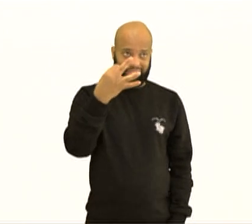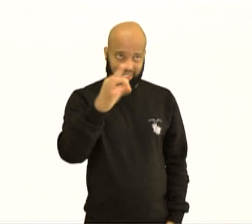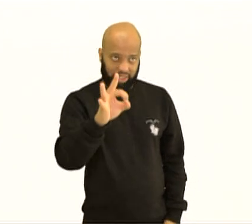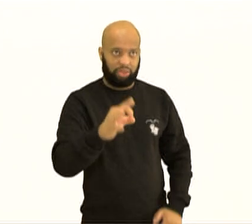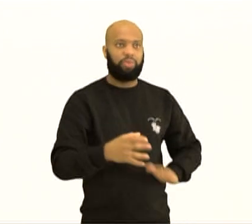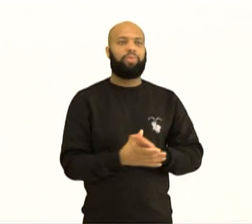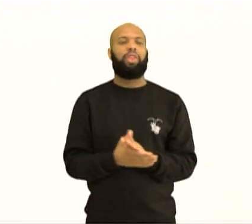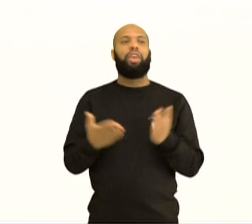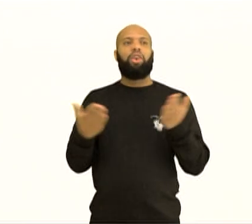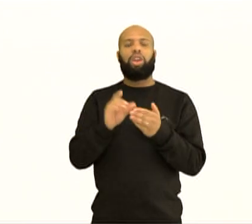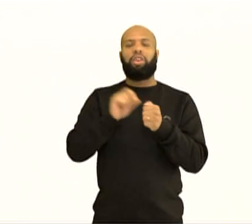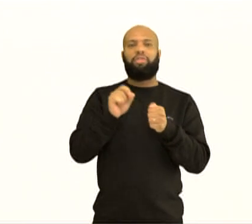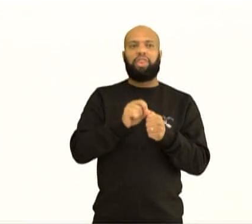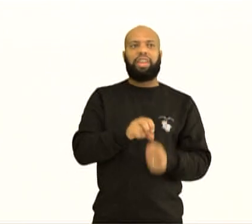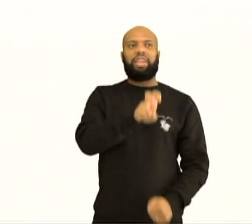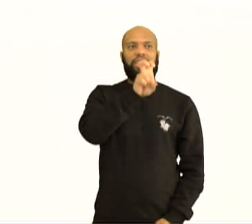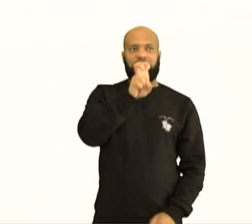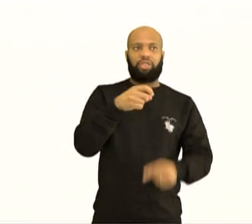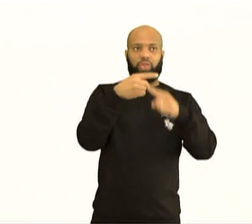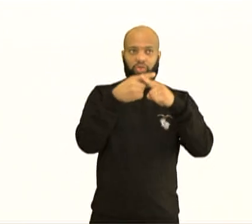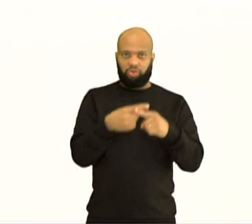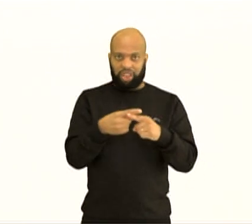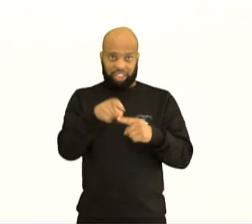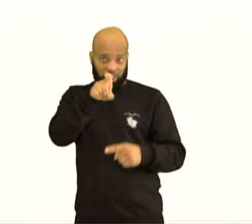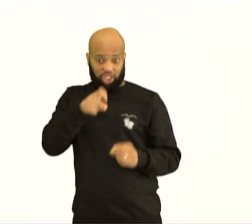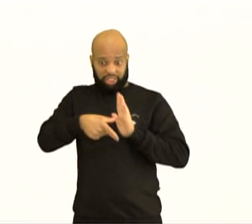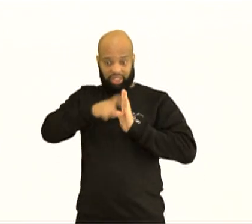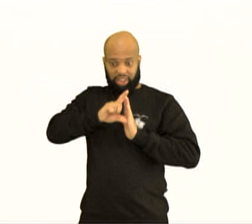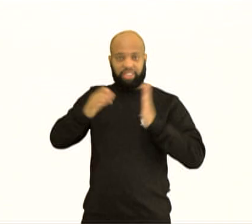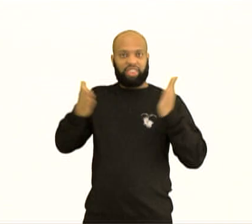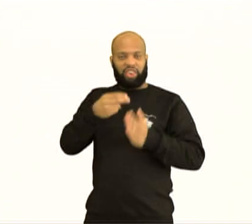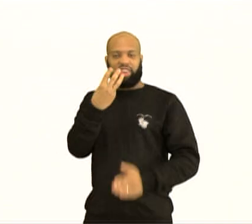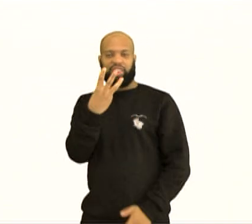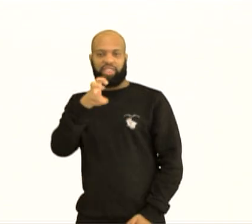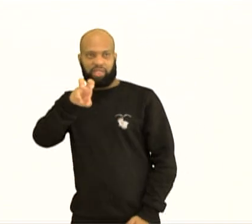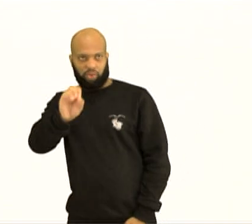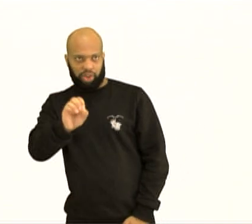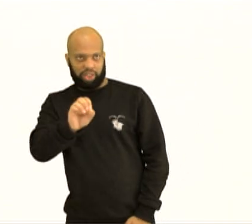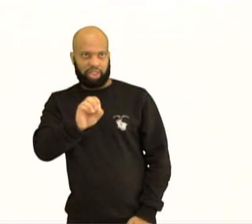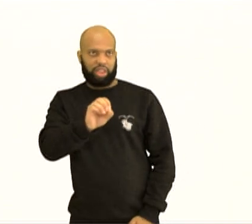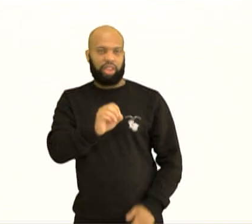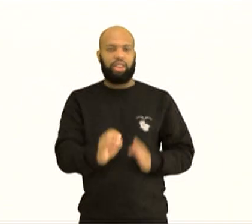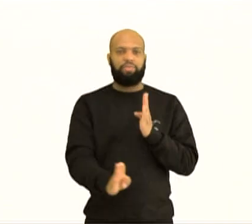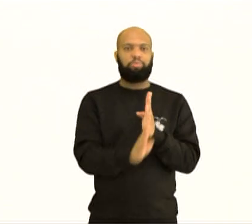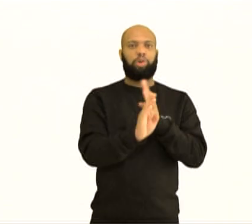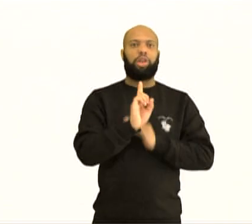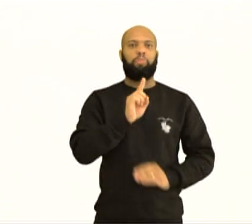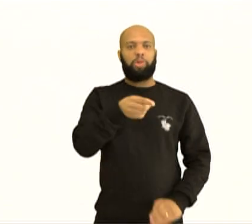bom? Multiplicamos 5 vezes 350, encontramos lá